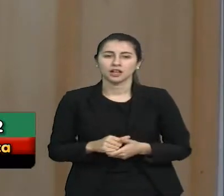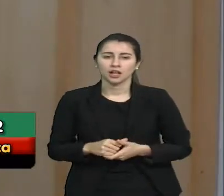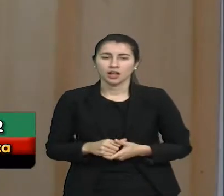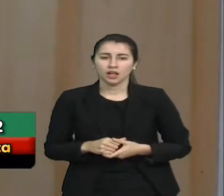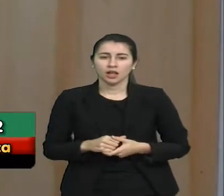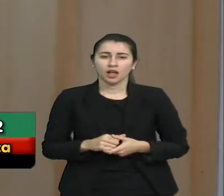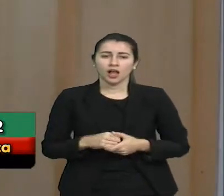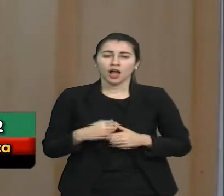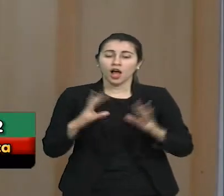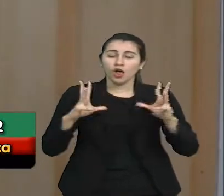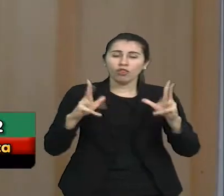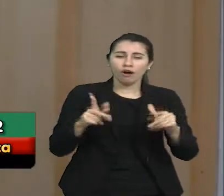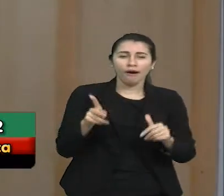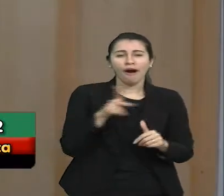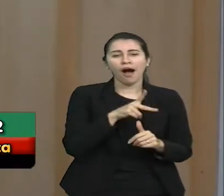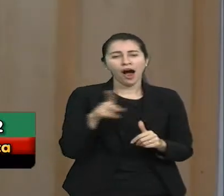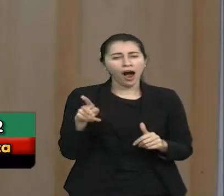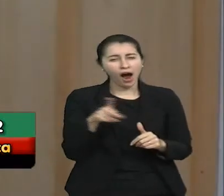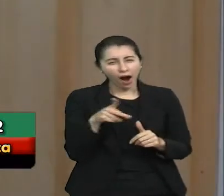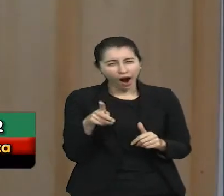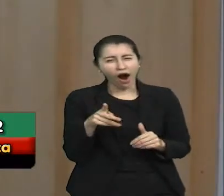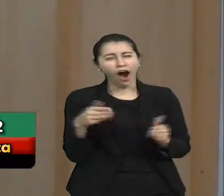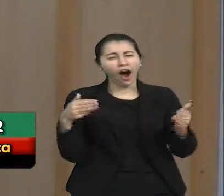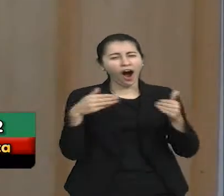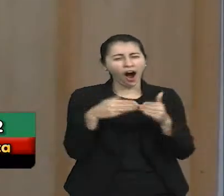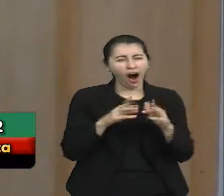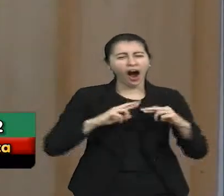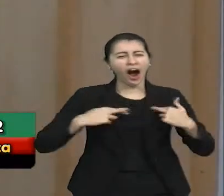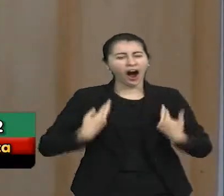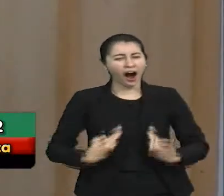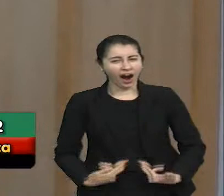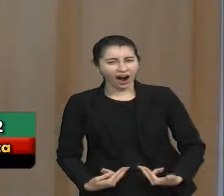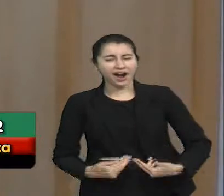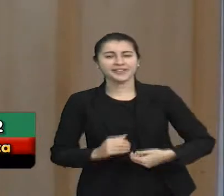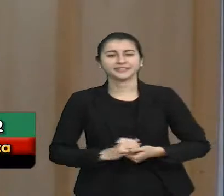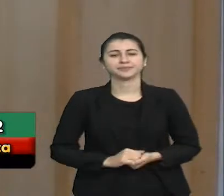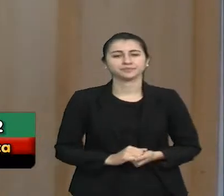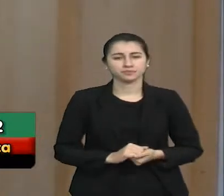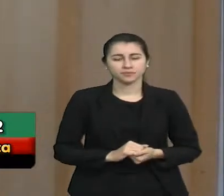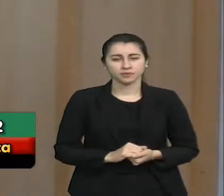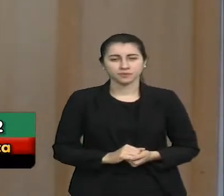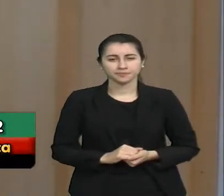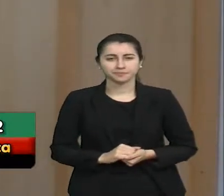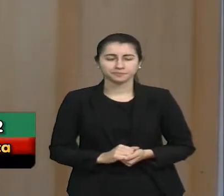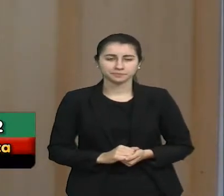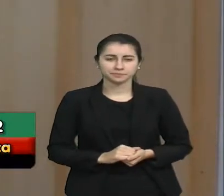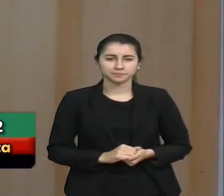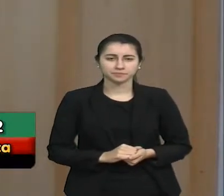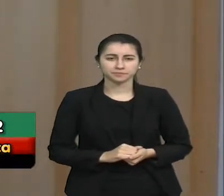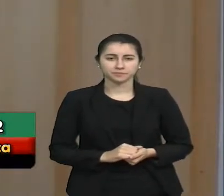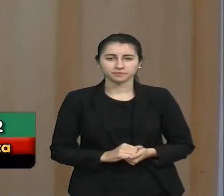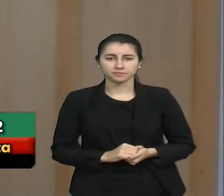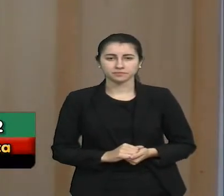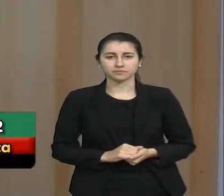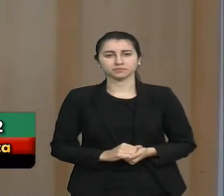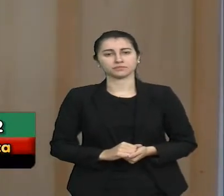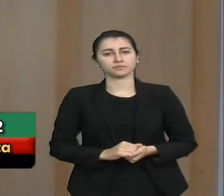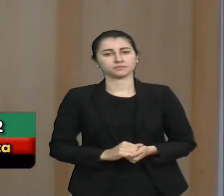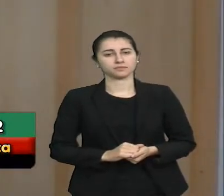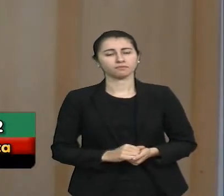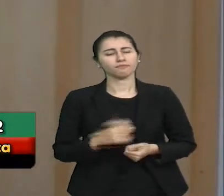Todo professor da área de humanas ele tem o seu lado antropofágico da questão, né? E,